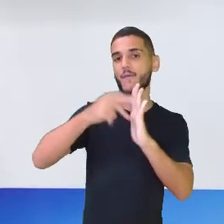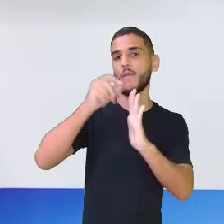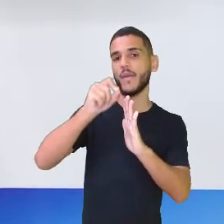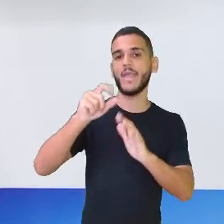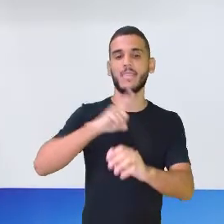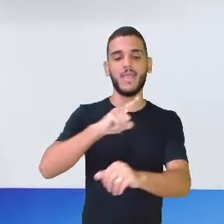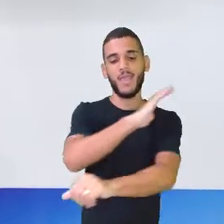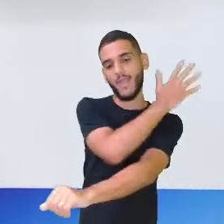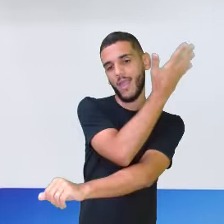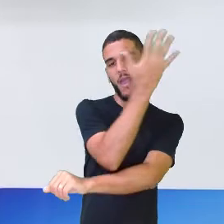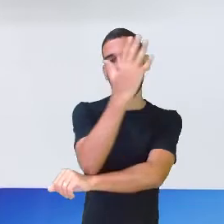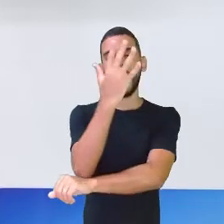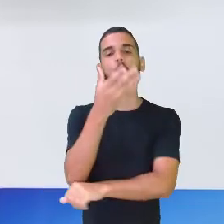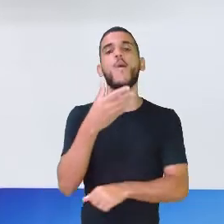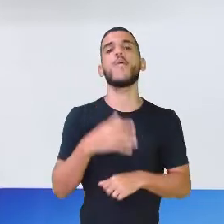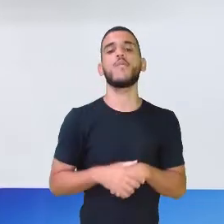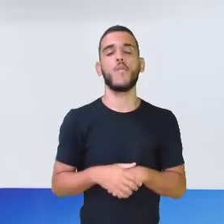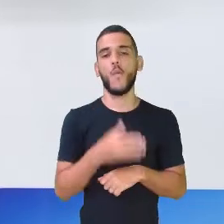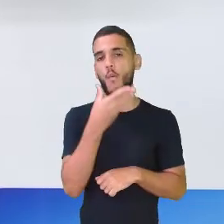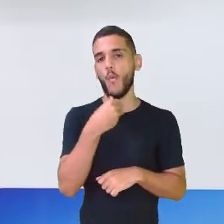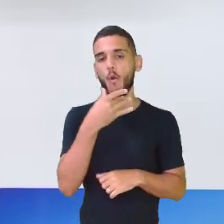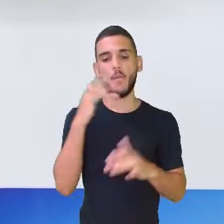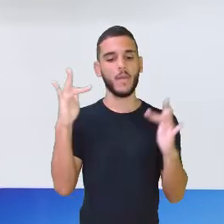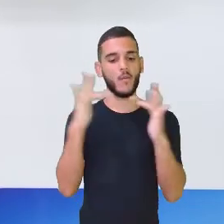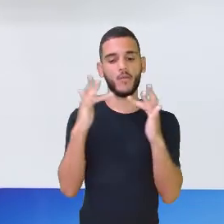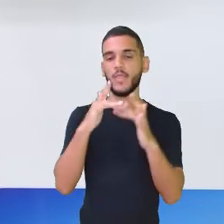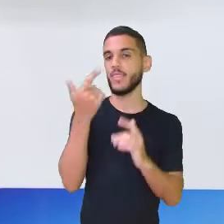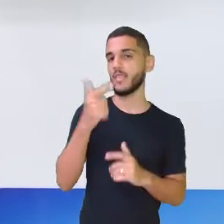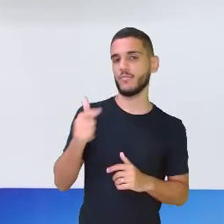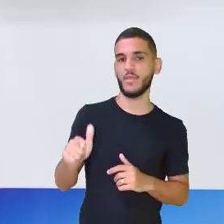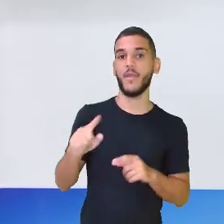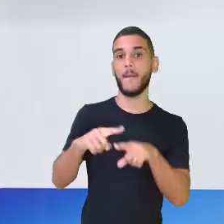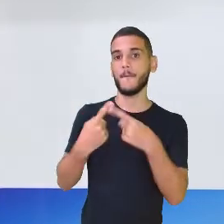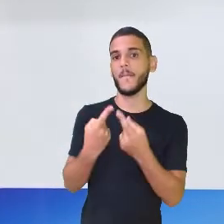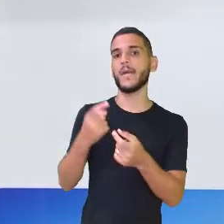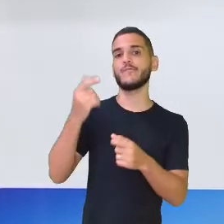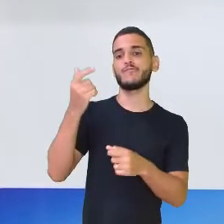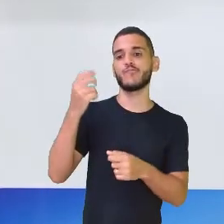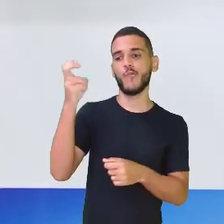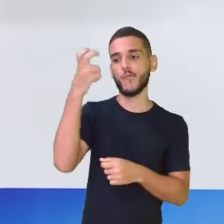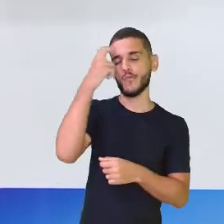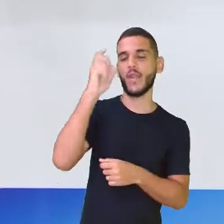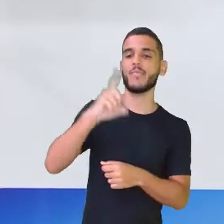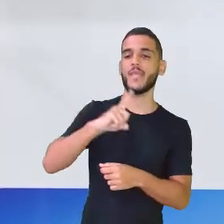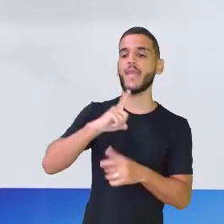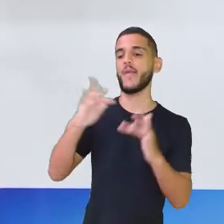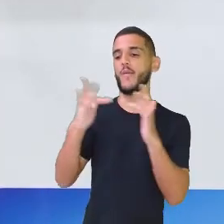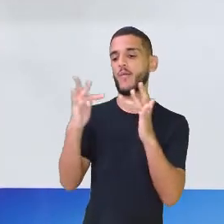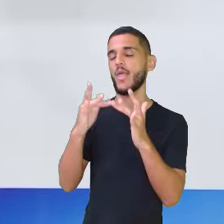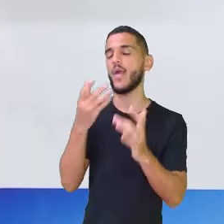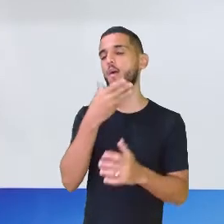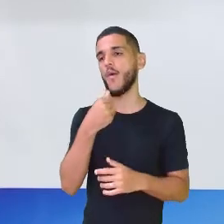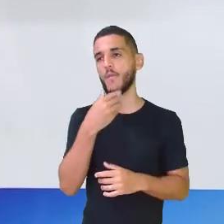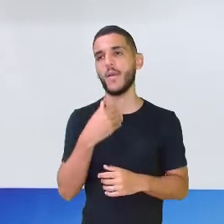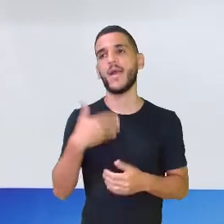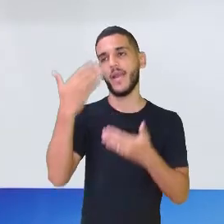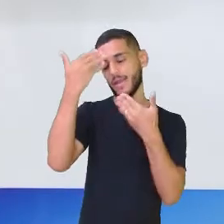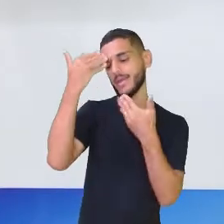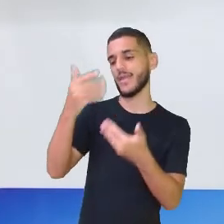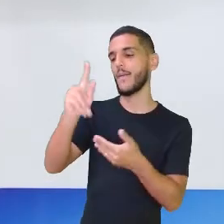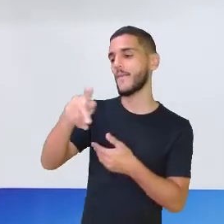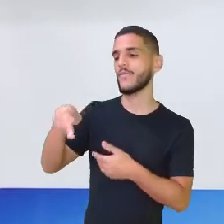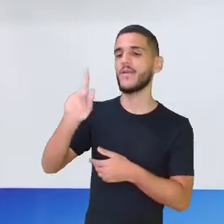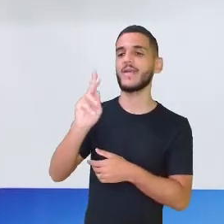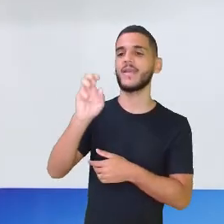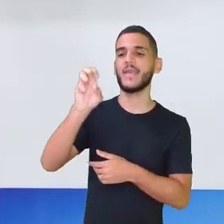naquele espaço. Então, se liga na nossa próxima aula de geografia que a gente vai falar sobre isso. Eu já queria agradecer a professora Kedma pela